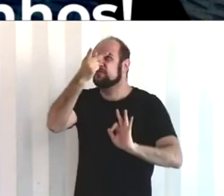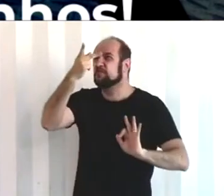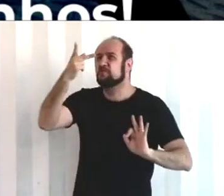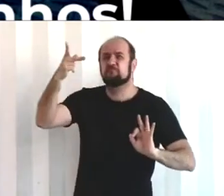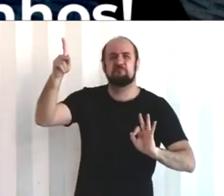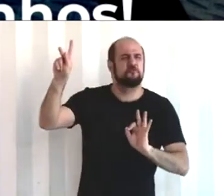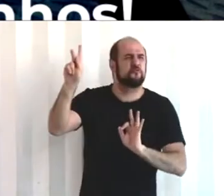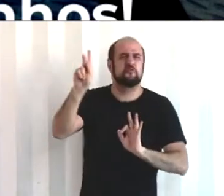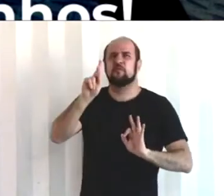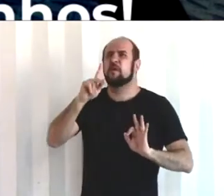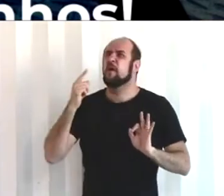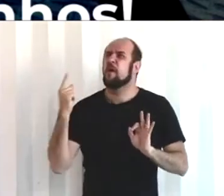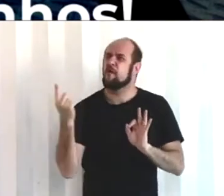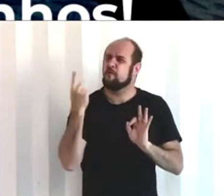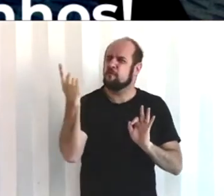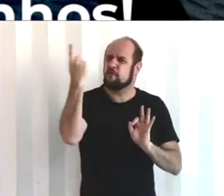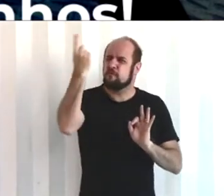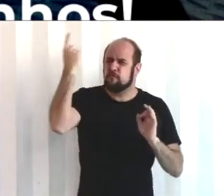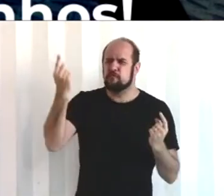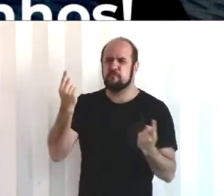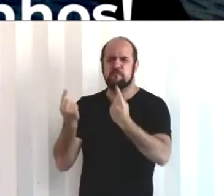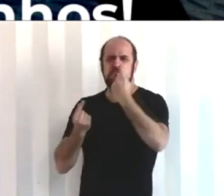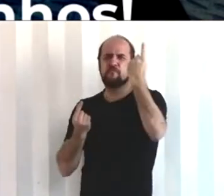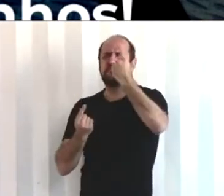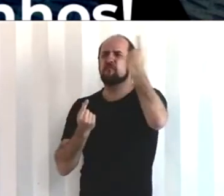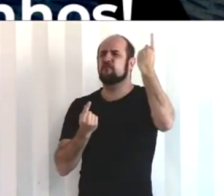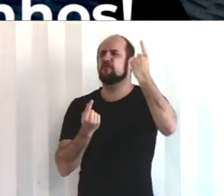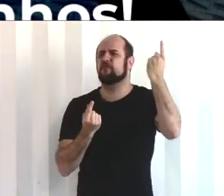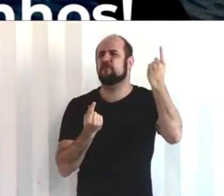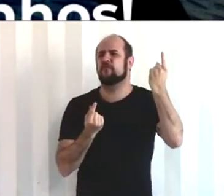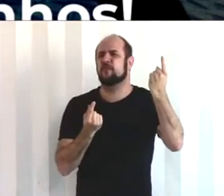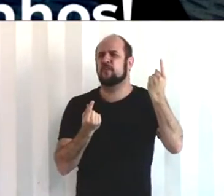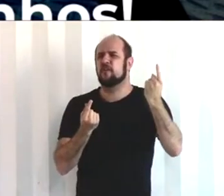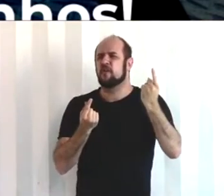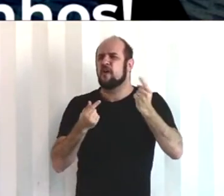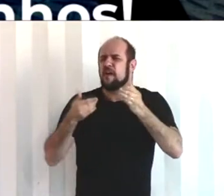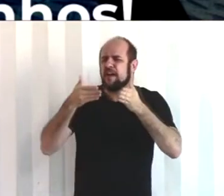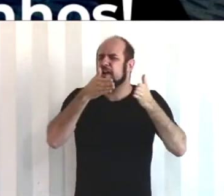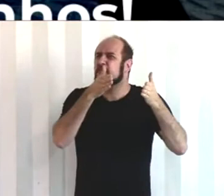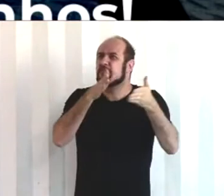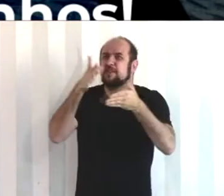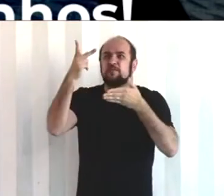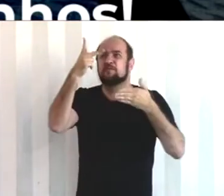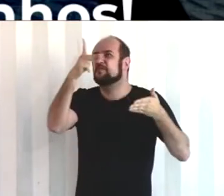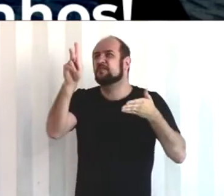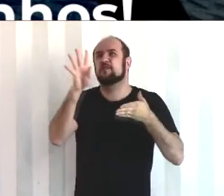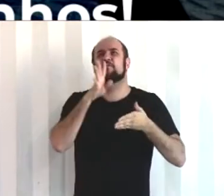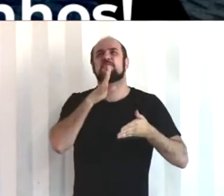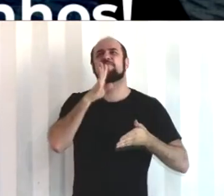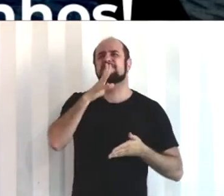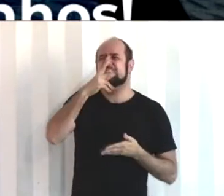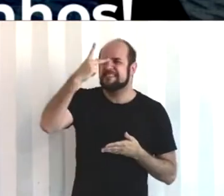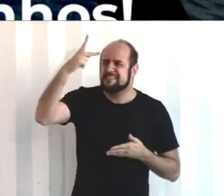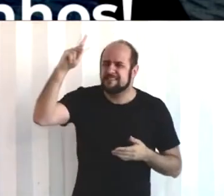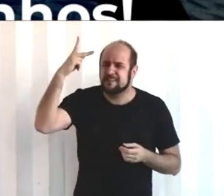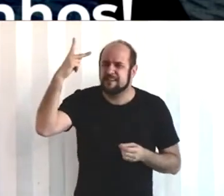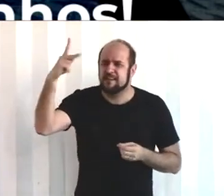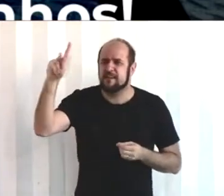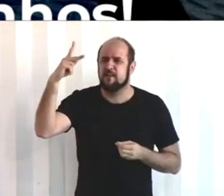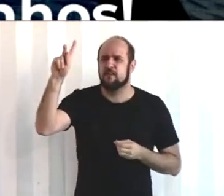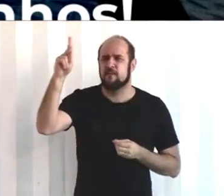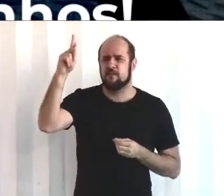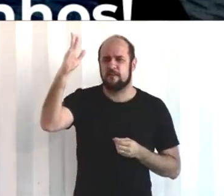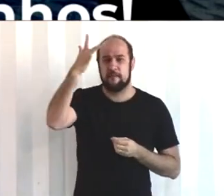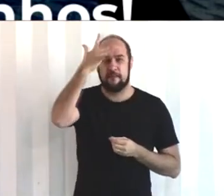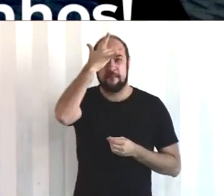são os seus juízos, e quão inescrutáveis os seus caminhos! Quem, pois,